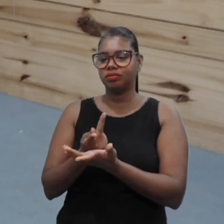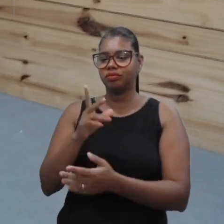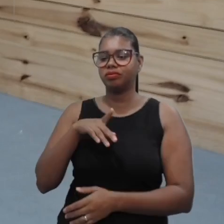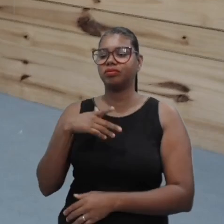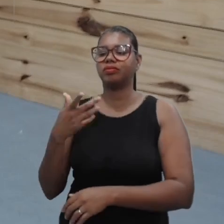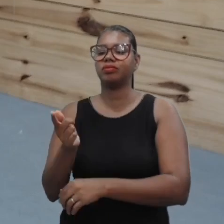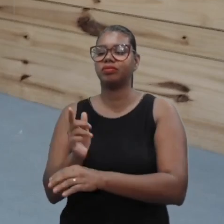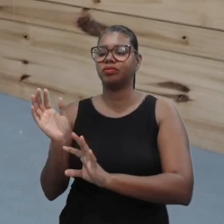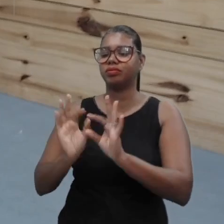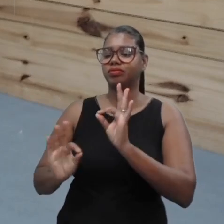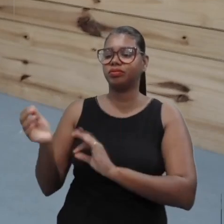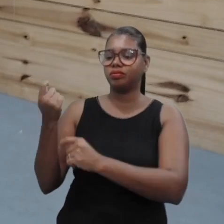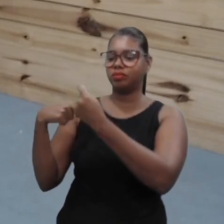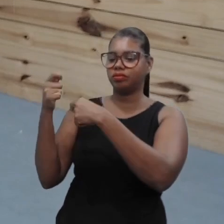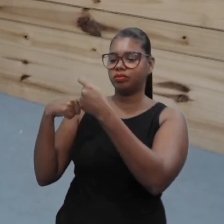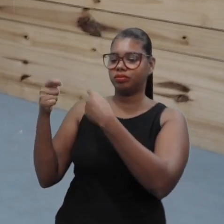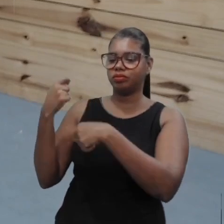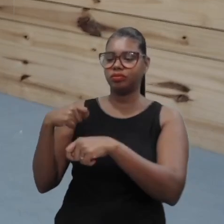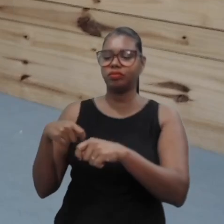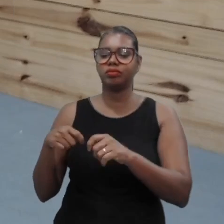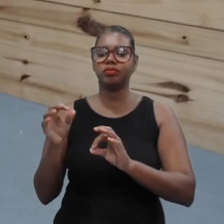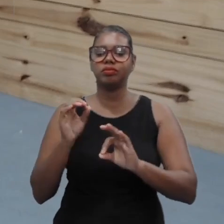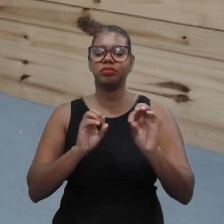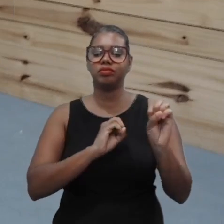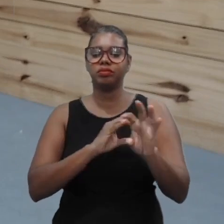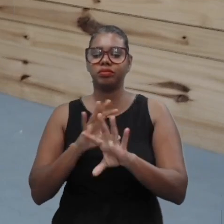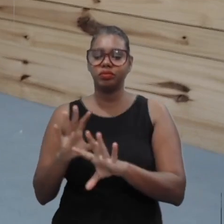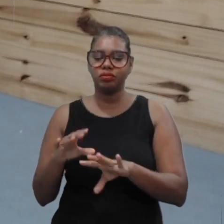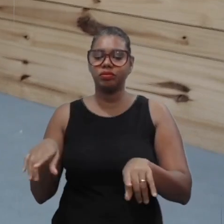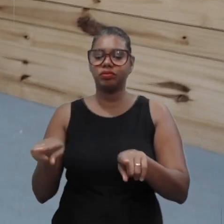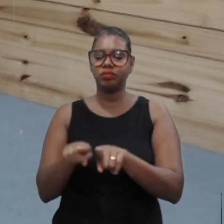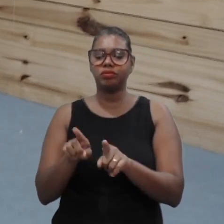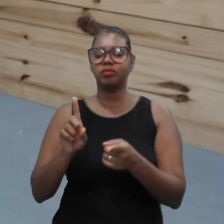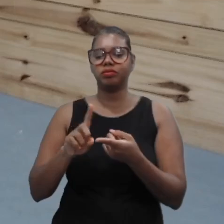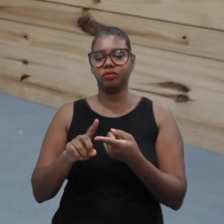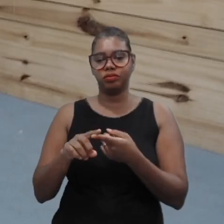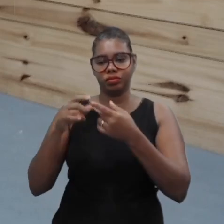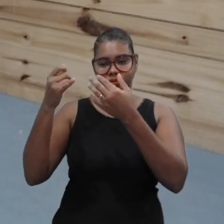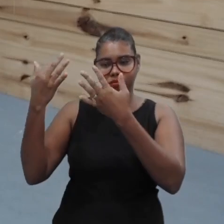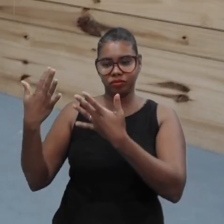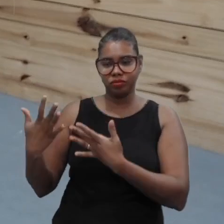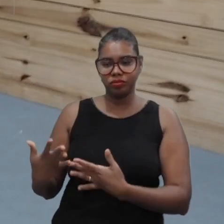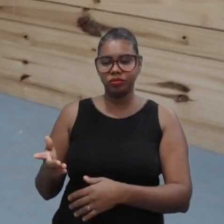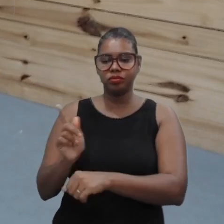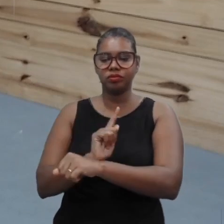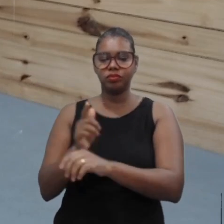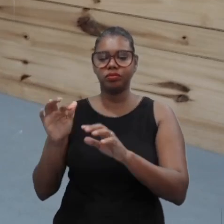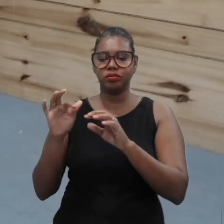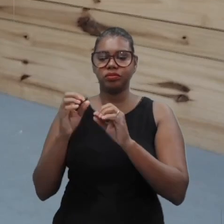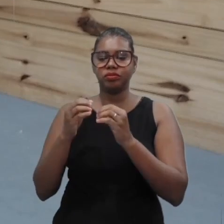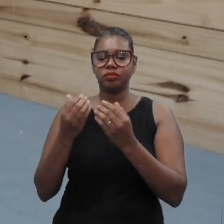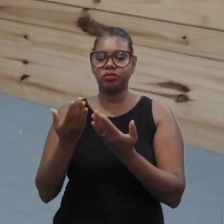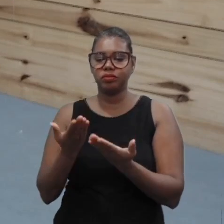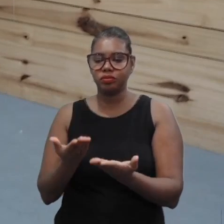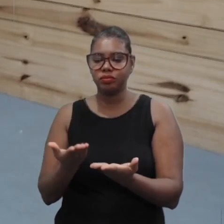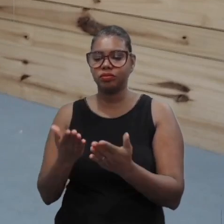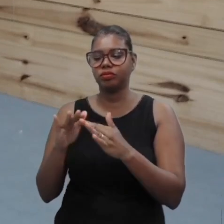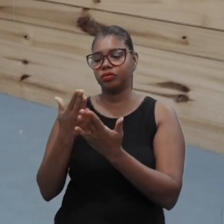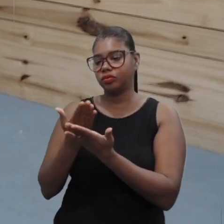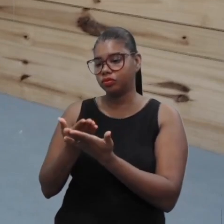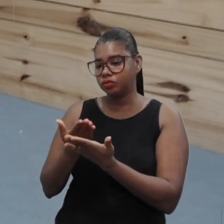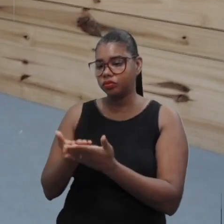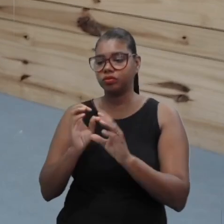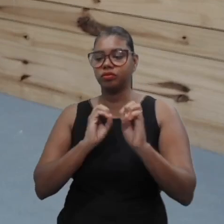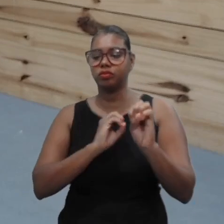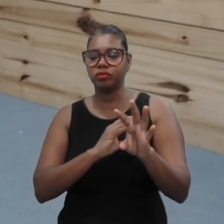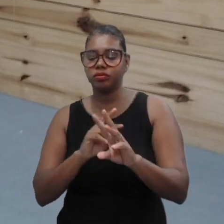gerência, da administração no campo educacional. Então, quando a gente fala da gestão educacional, a gente está focando